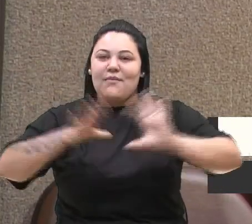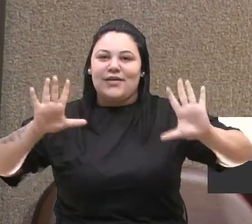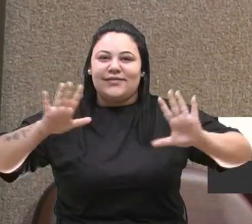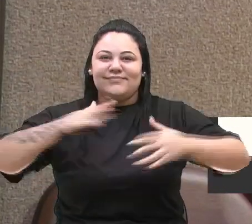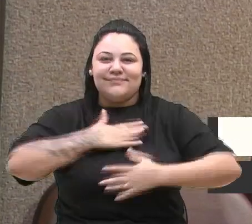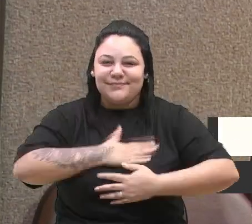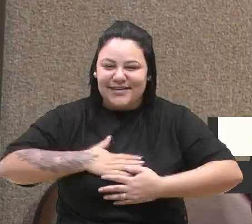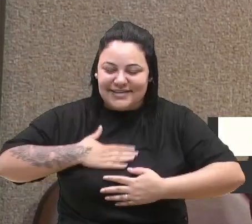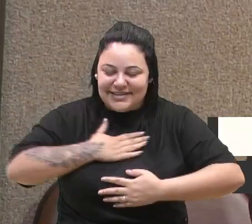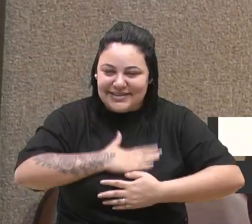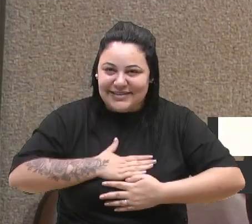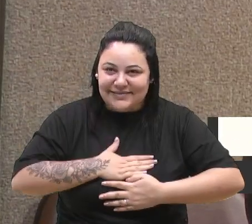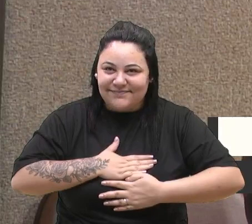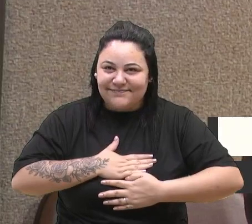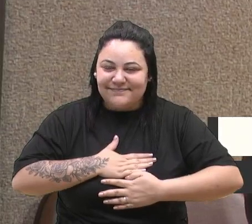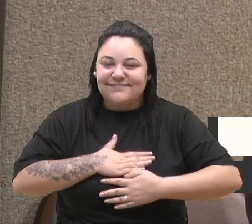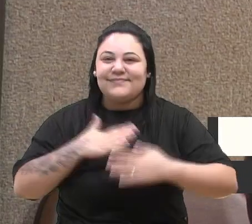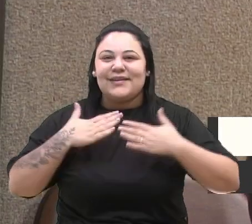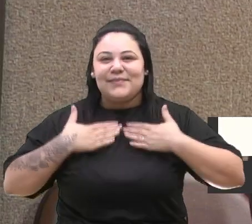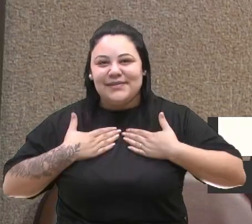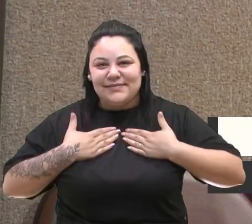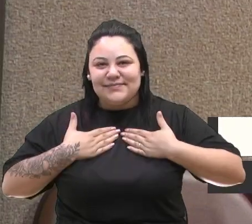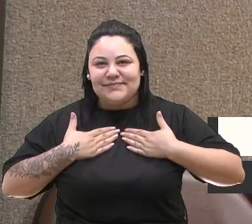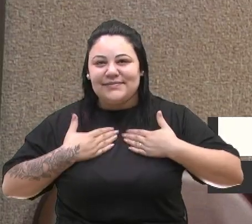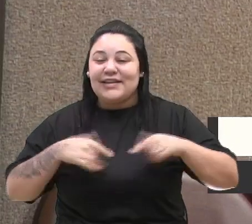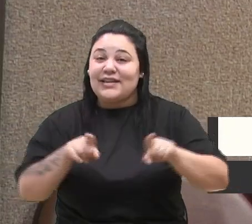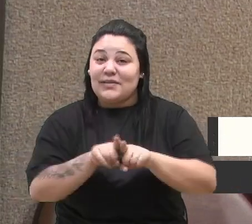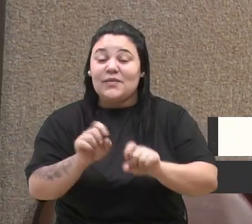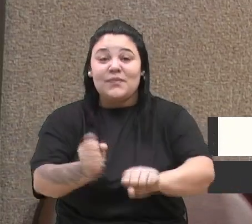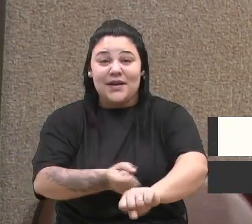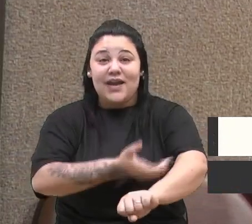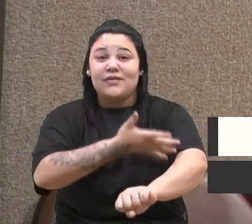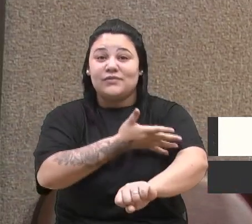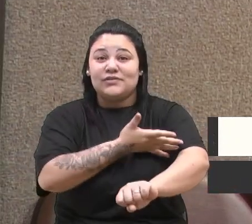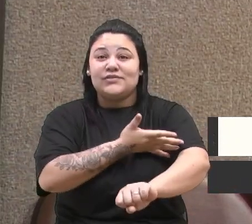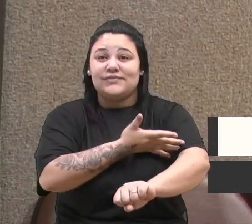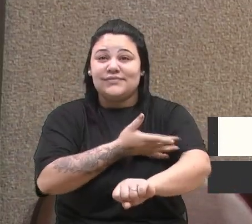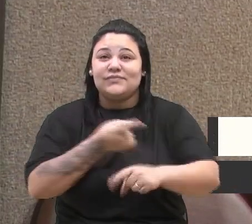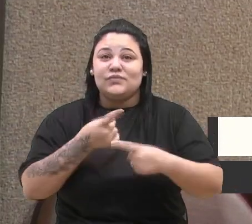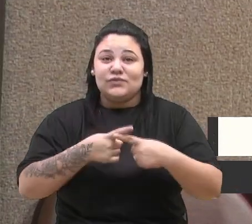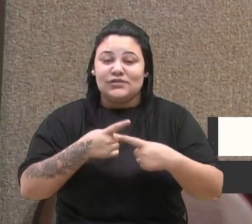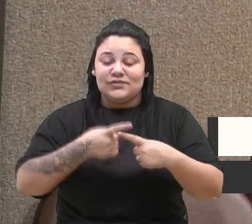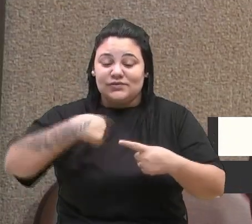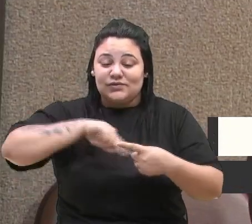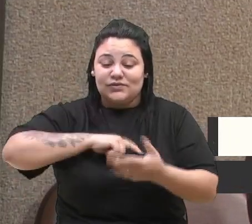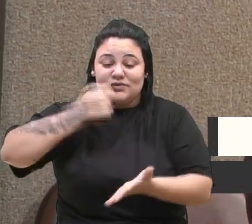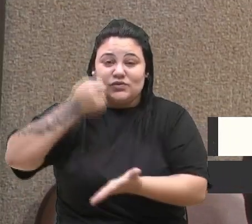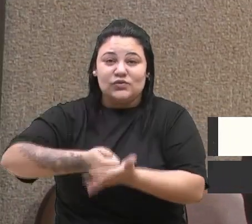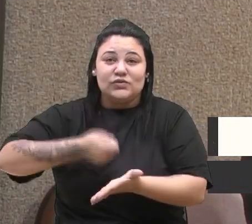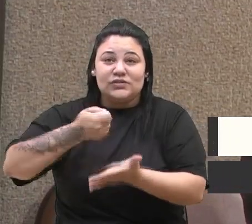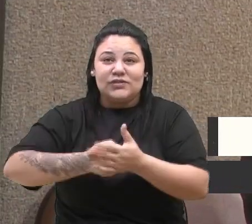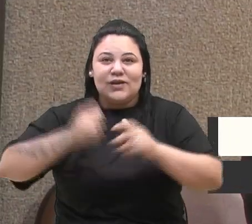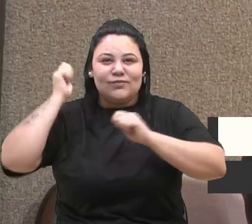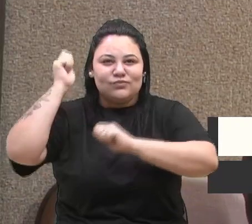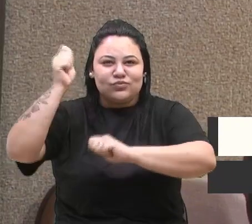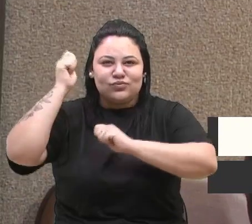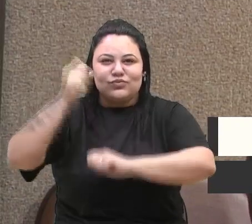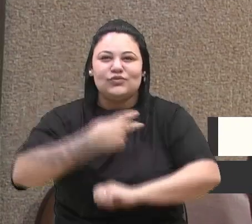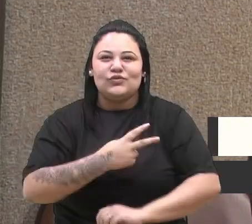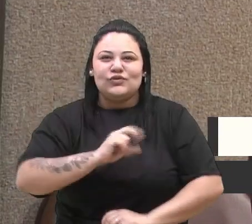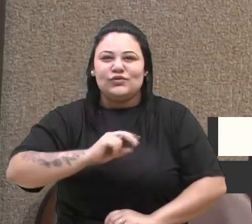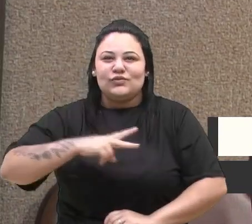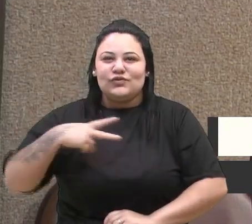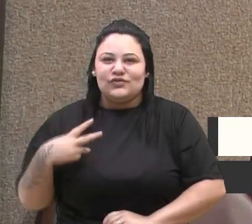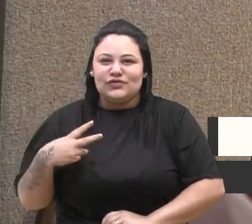mim, uma satisfação. Essa é uma parte, e por que não dizer uma emoção, tanto que lutamos naquela campanha em 2020, tudo que passamos, e